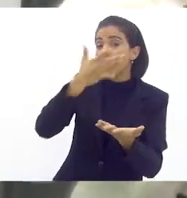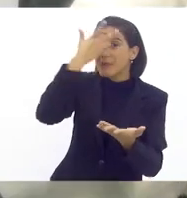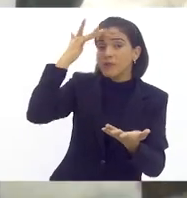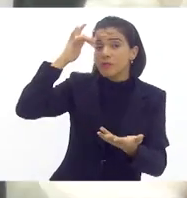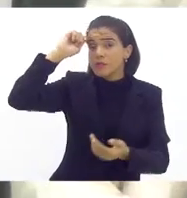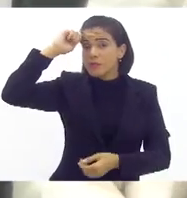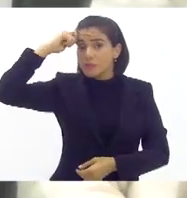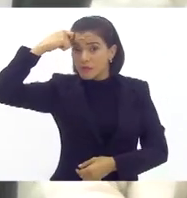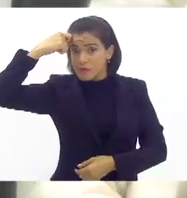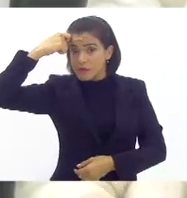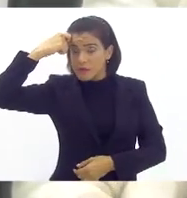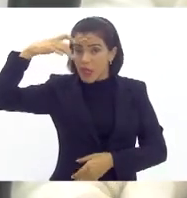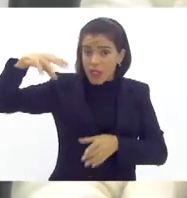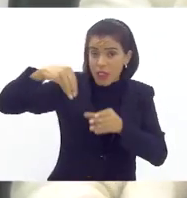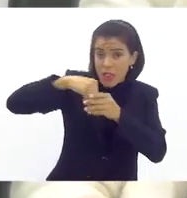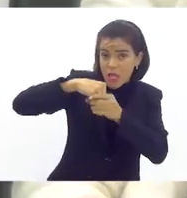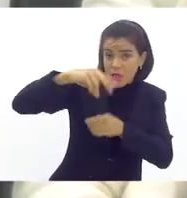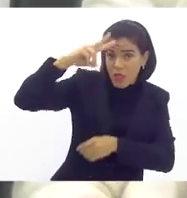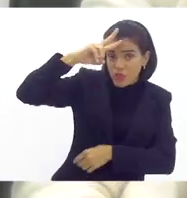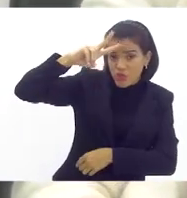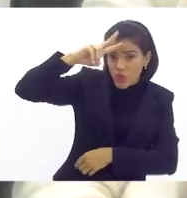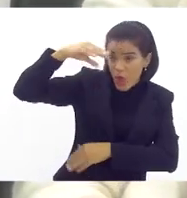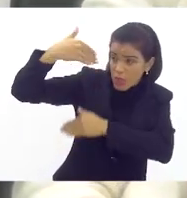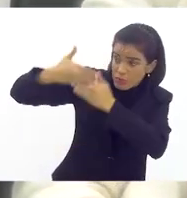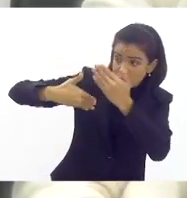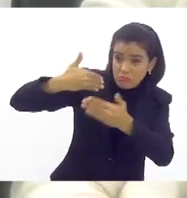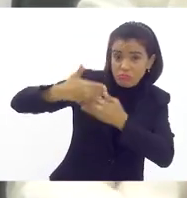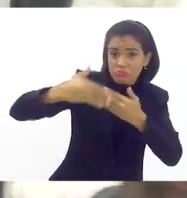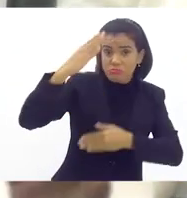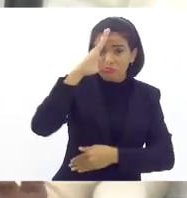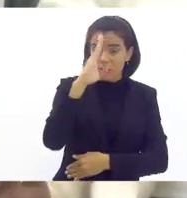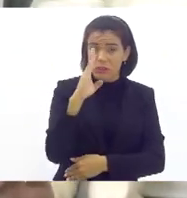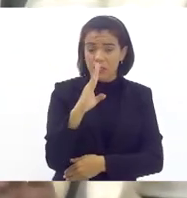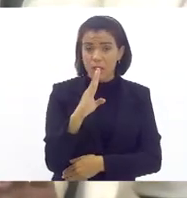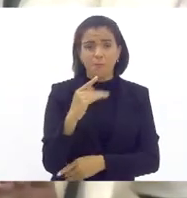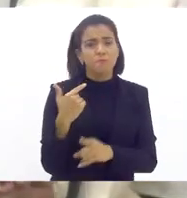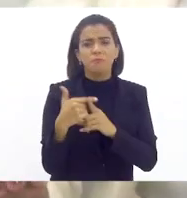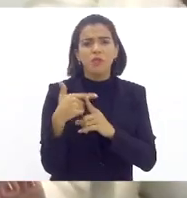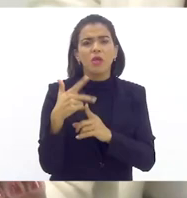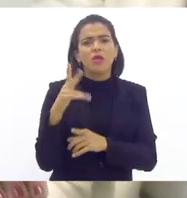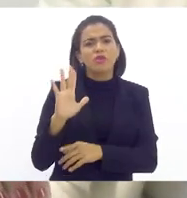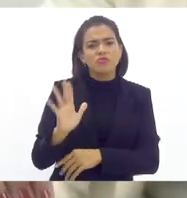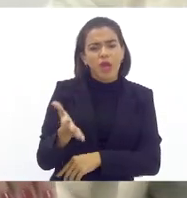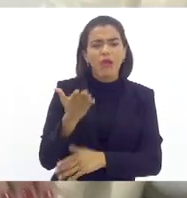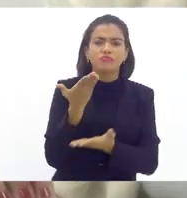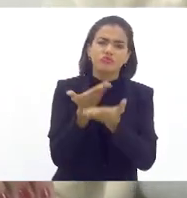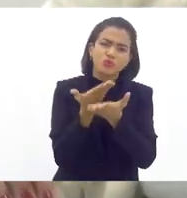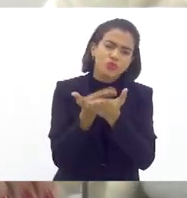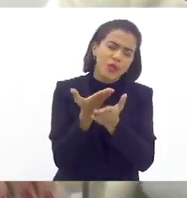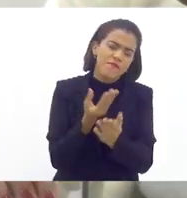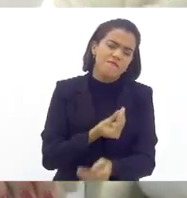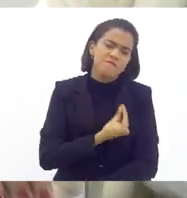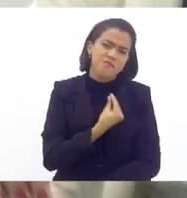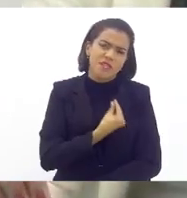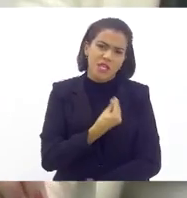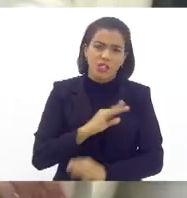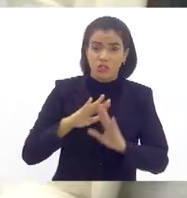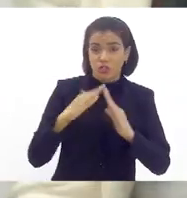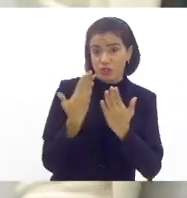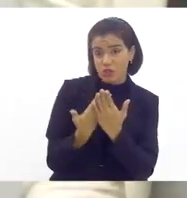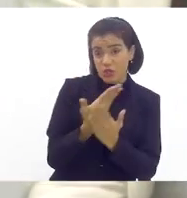preta dentro da história, dentro da história brasileira. Principalmente porque, como já falei, estudei a vida inteira em escola pública